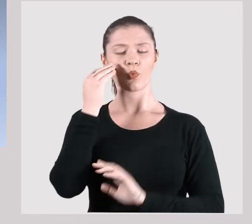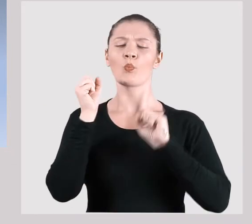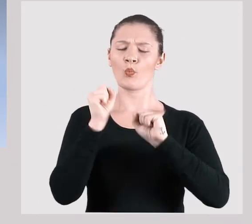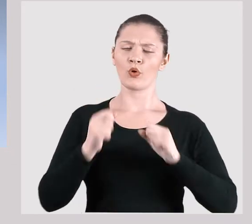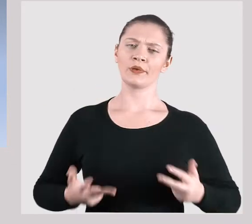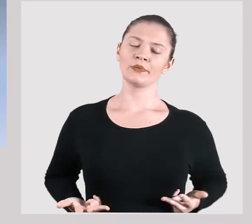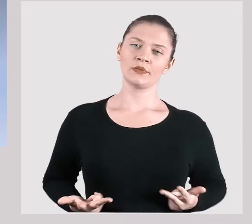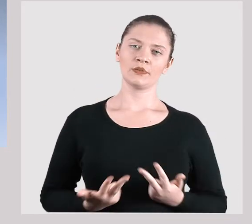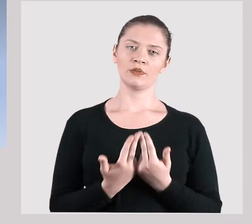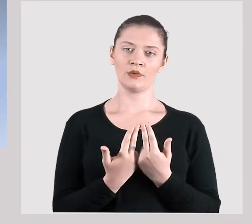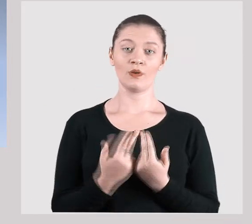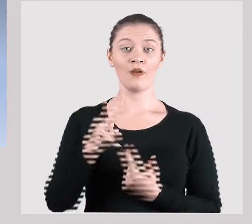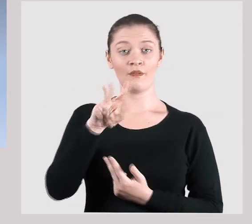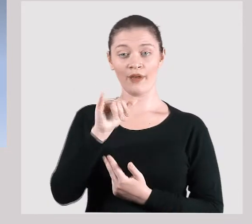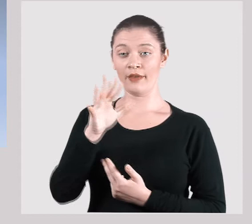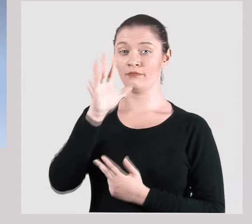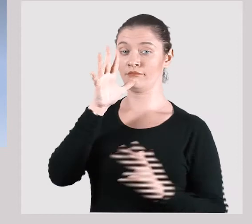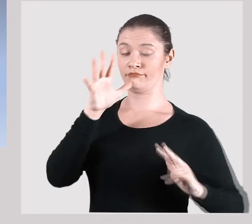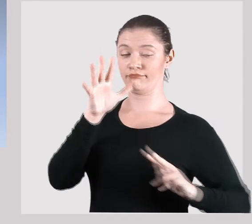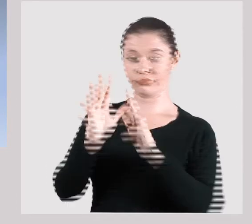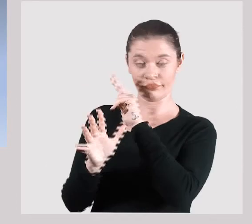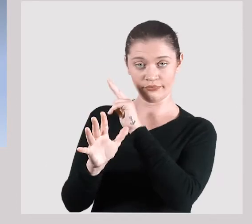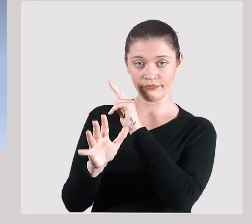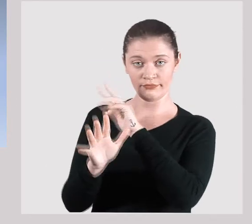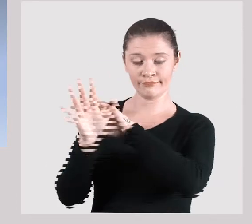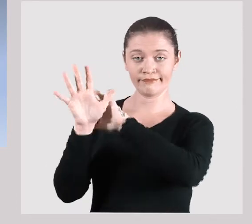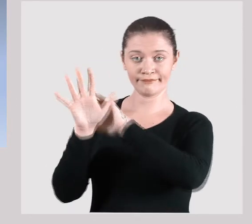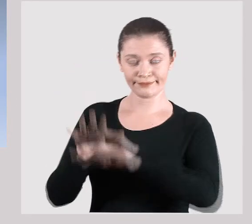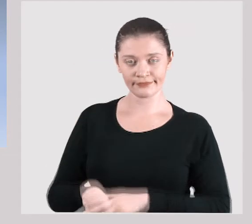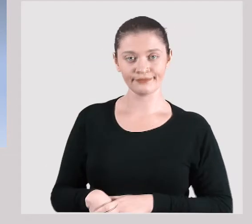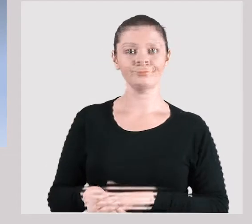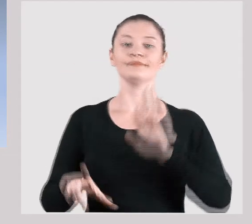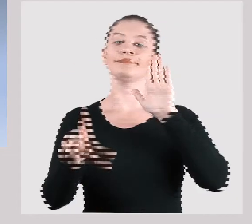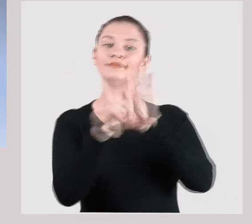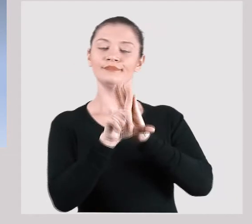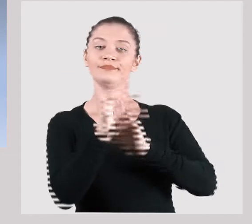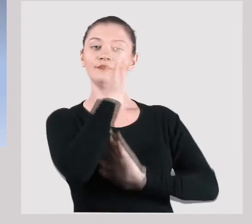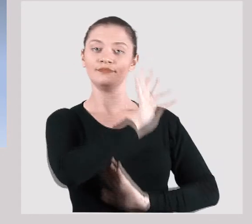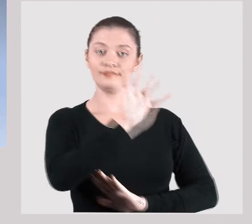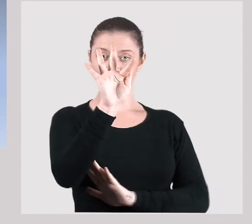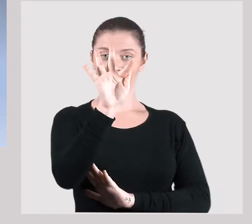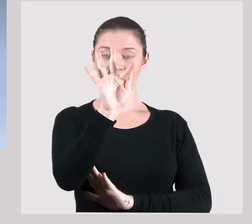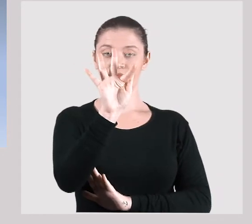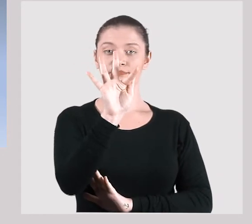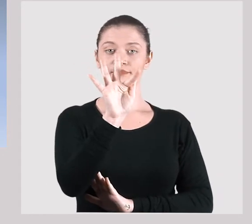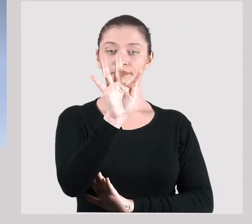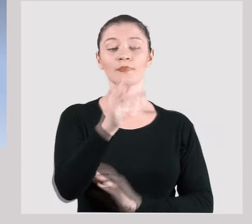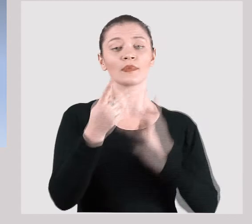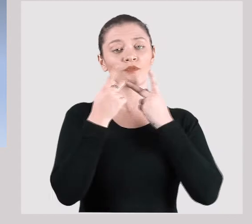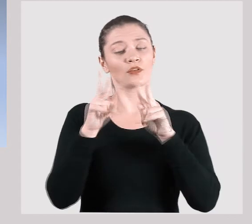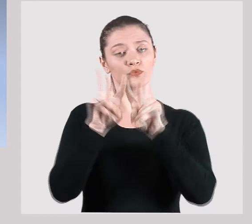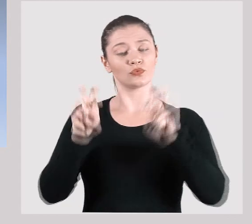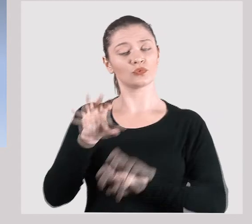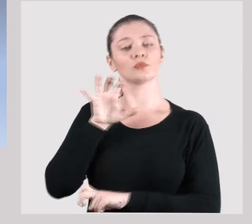transgenitalização. Então, ele vai estar se esterilizando. Então, só que a lei federal que fala sobre esterilização, o